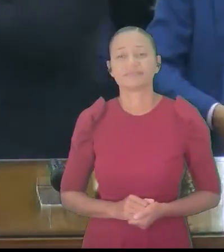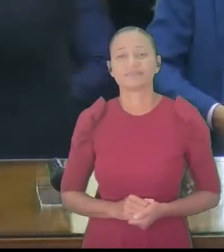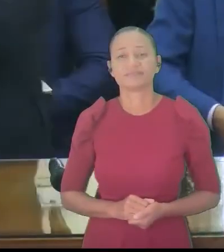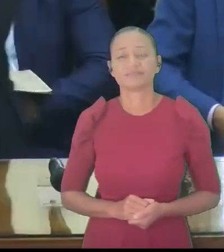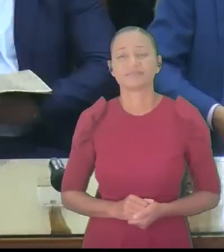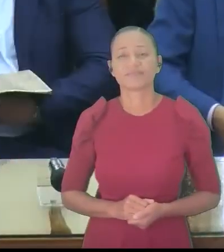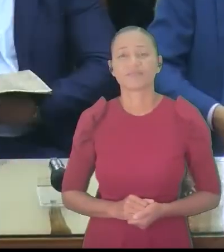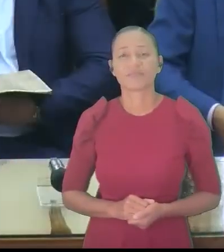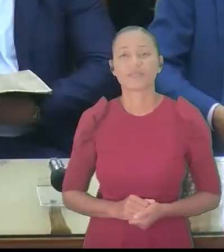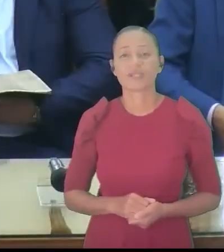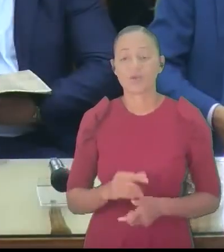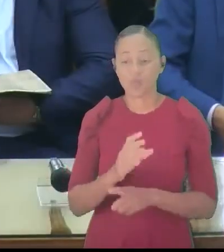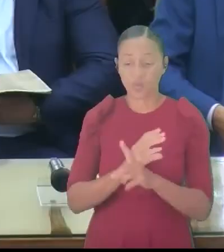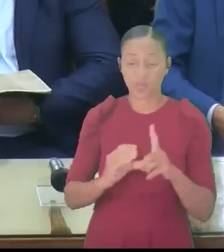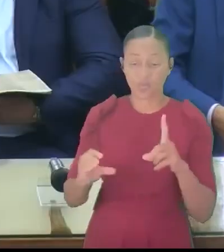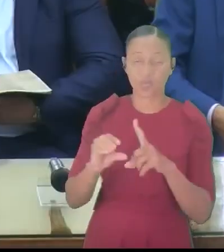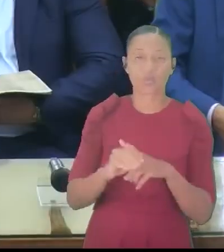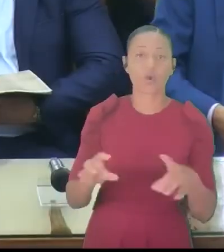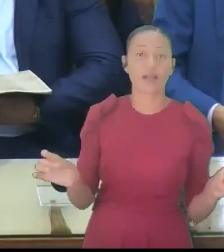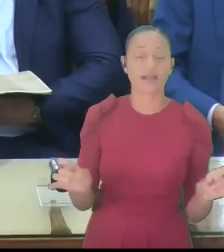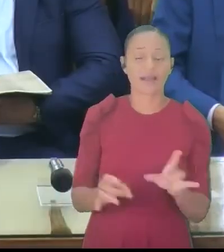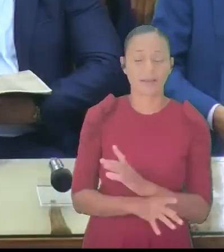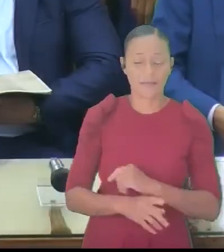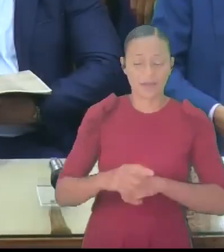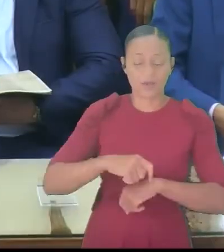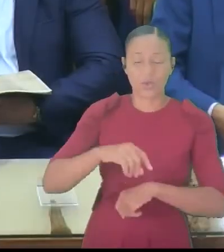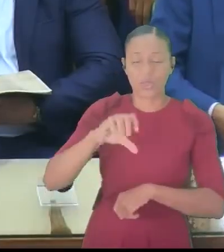E quando o culto termina 9h05,